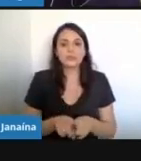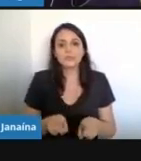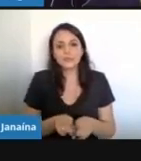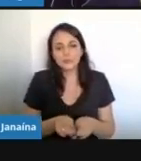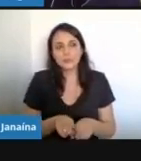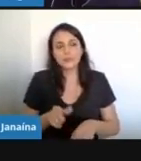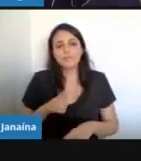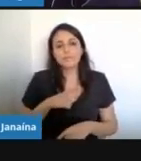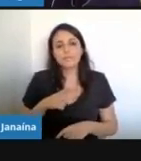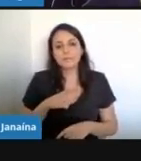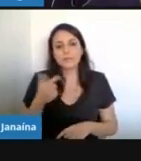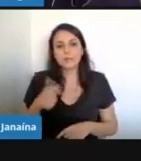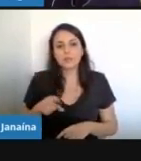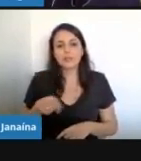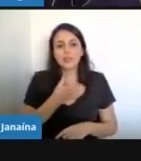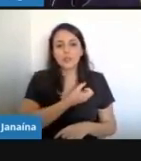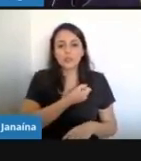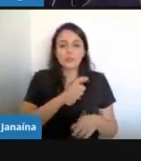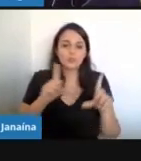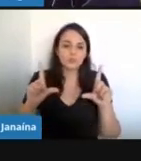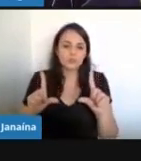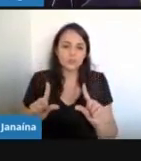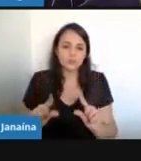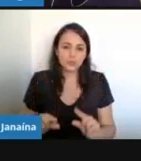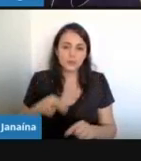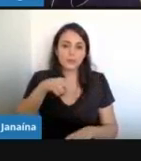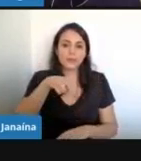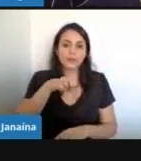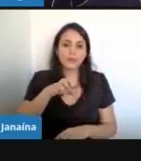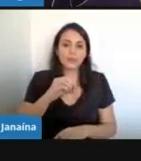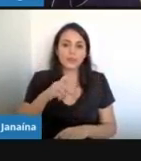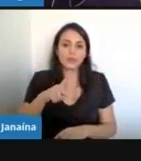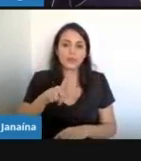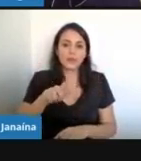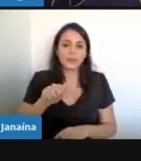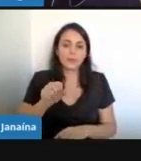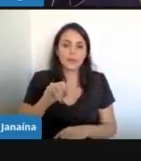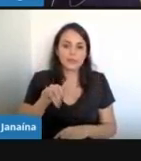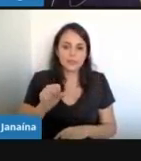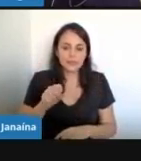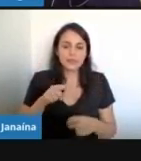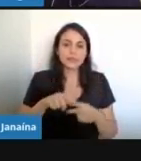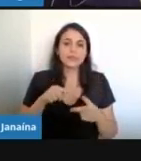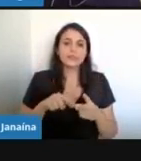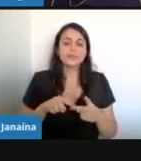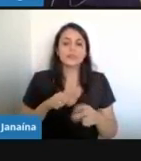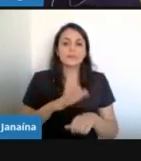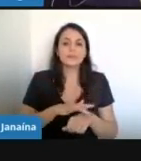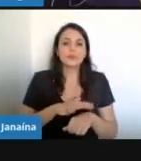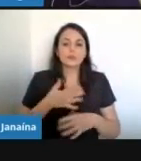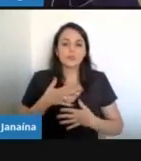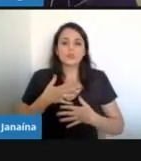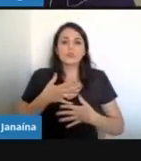números bem baixos em relação a neoplasias e doenças respiratórias para os